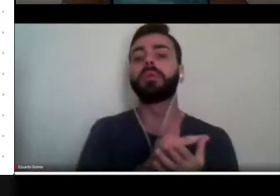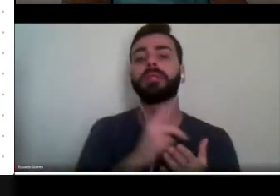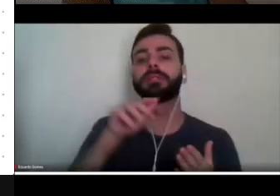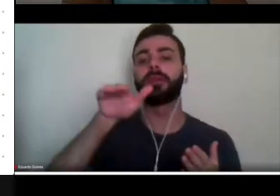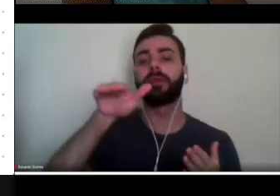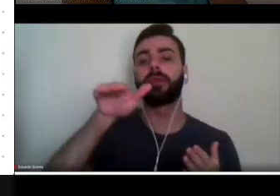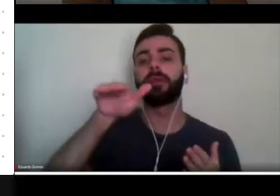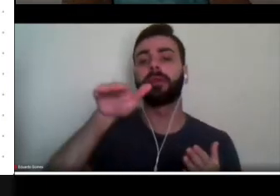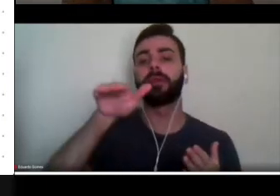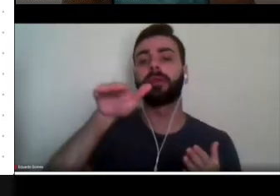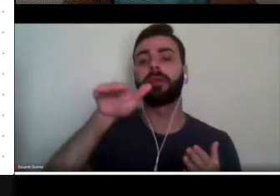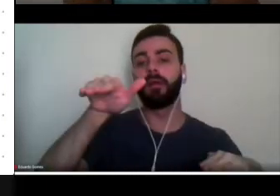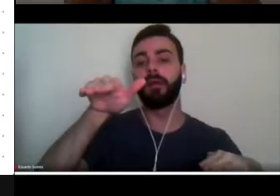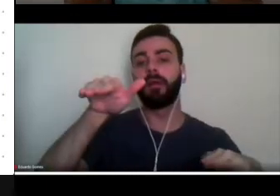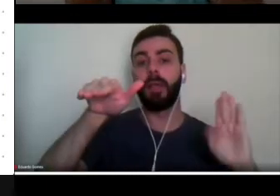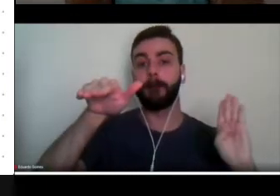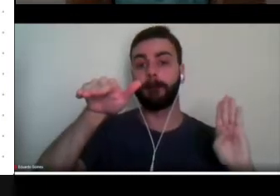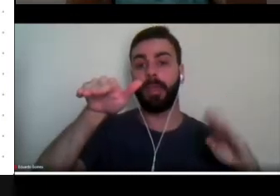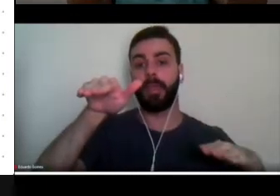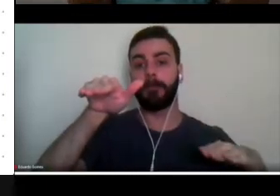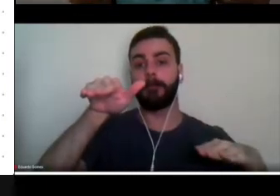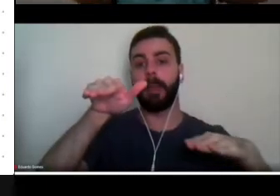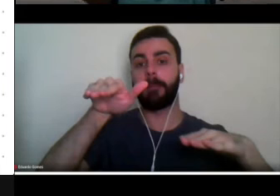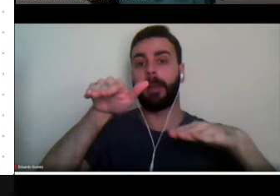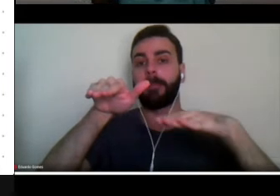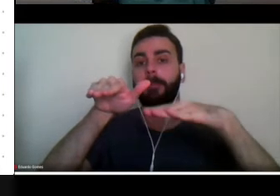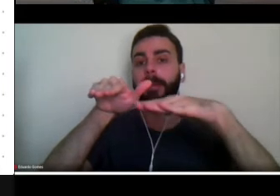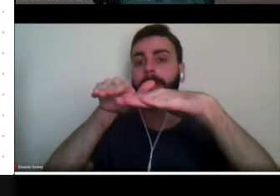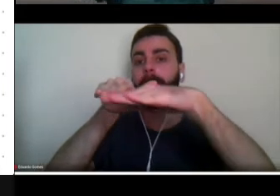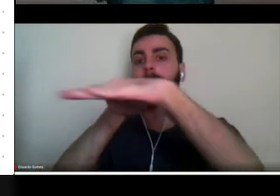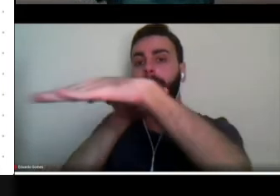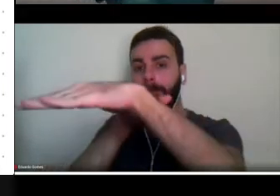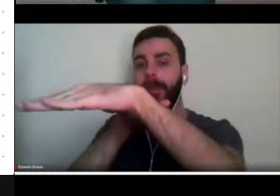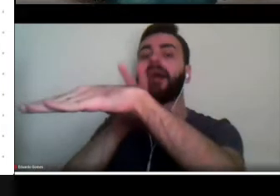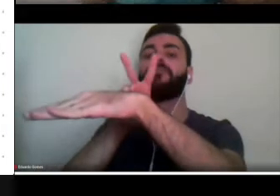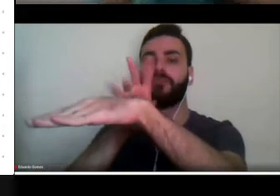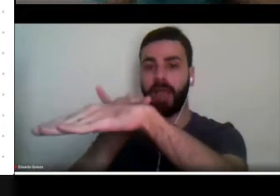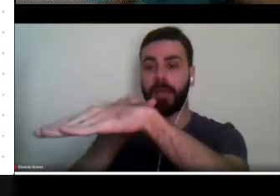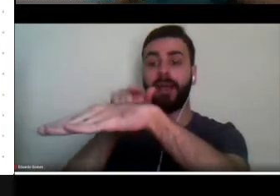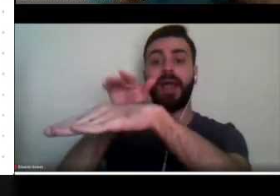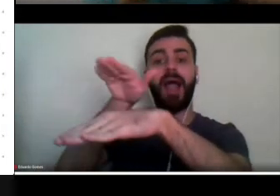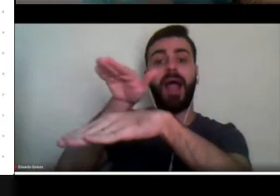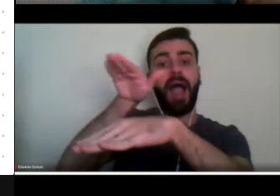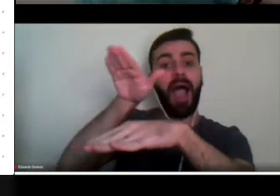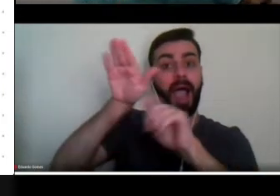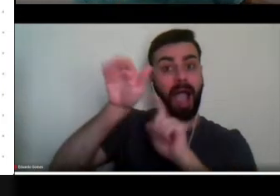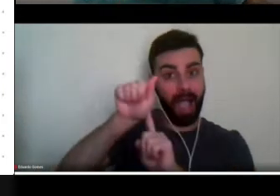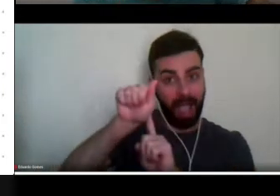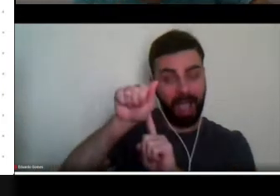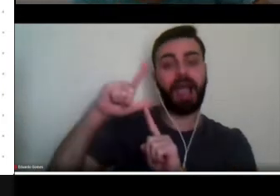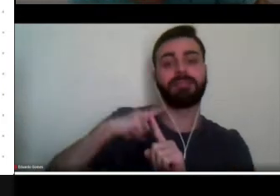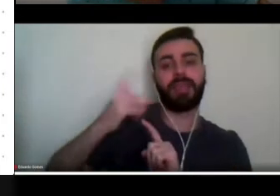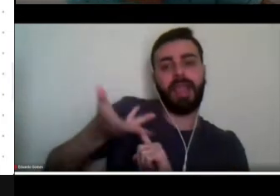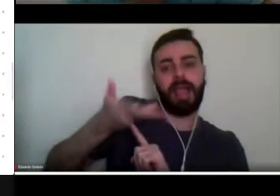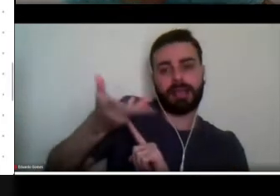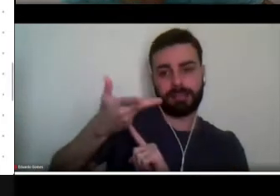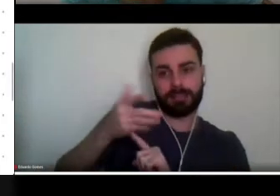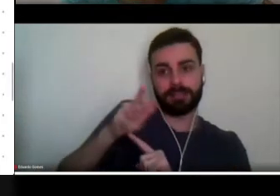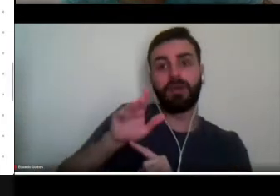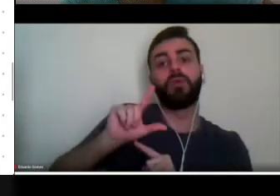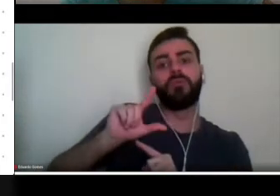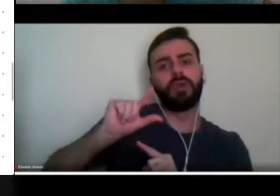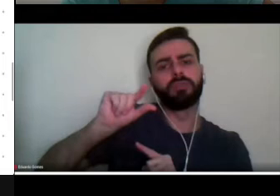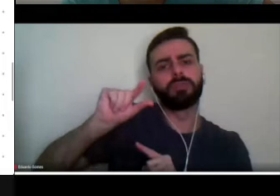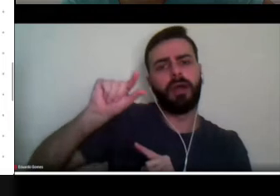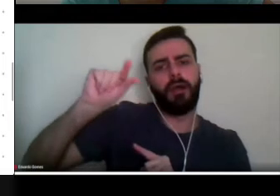A está acelerando. Então, ele vai ganhar velocidade em módulo e vai ultrapassar B de novo. Né? Então,